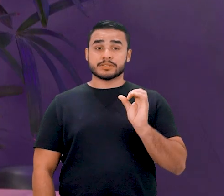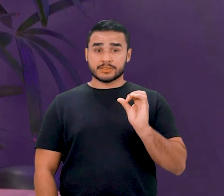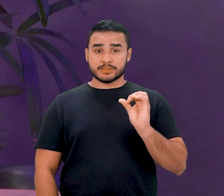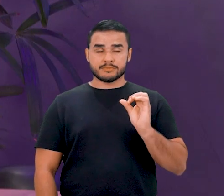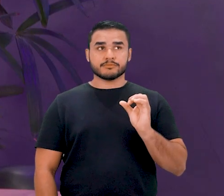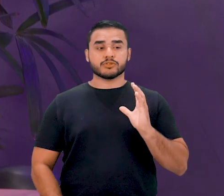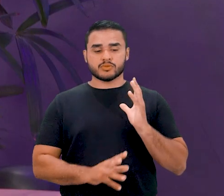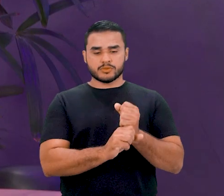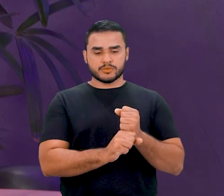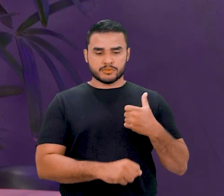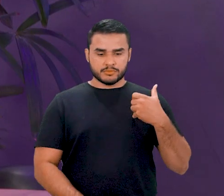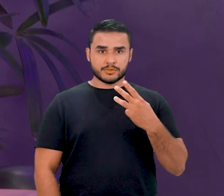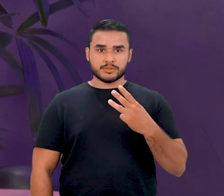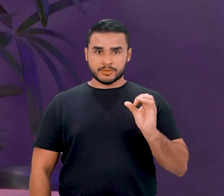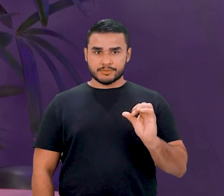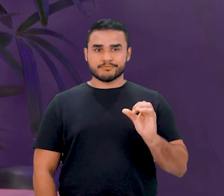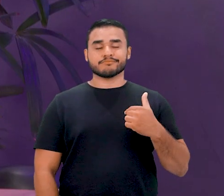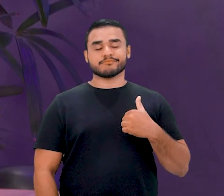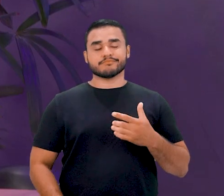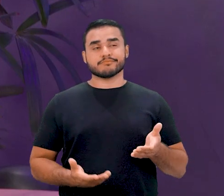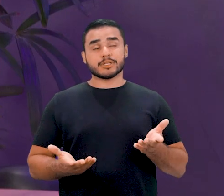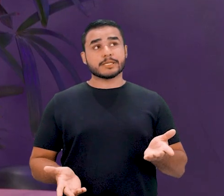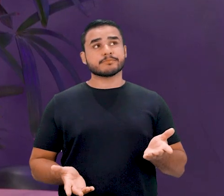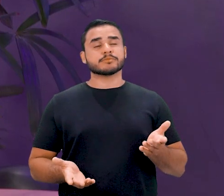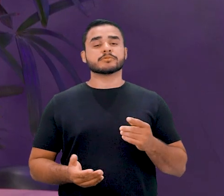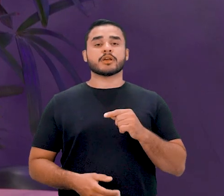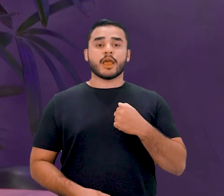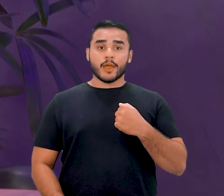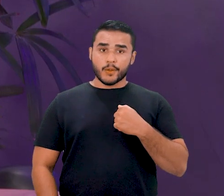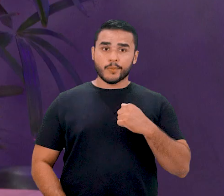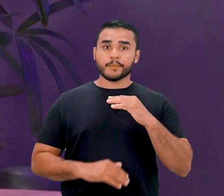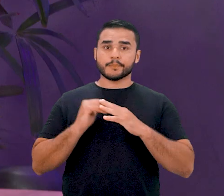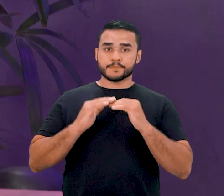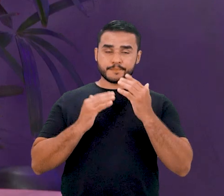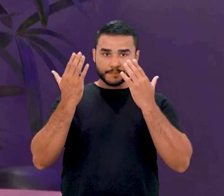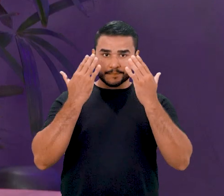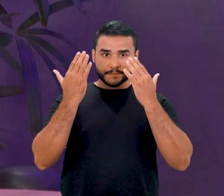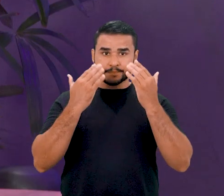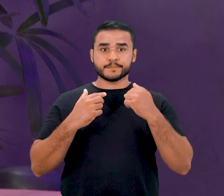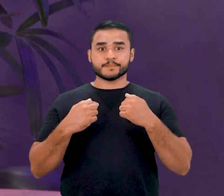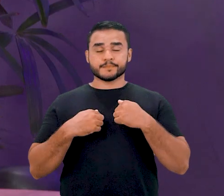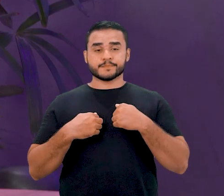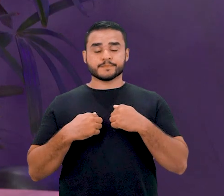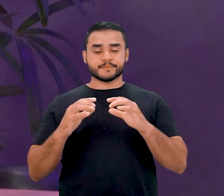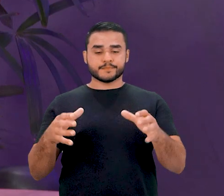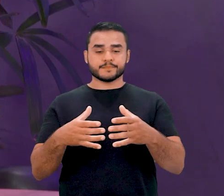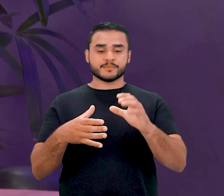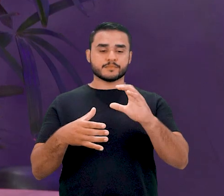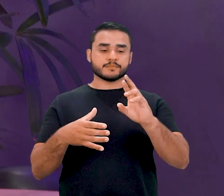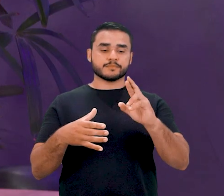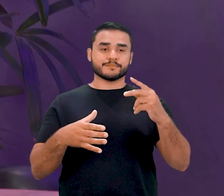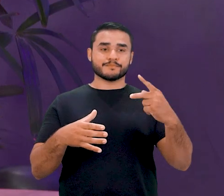que eu era uma pessoa com deficiência, né? Sou psicóloga, sou conselheira do CRP11,